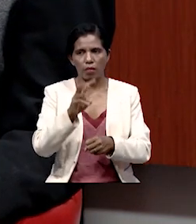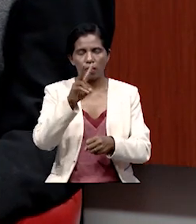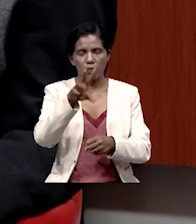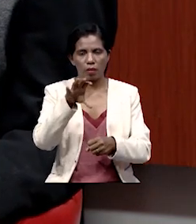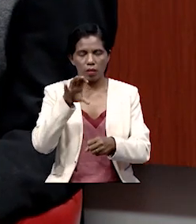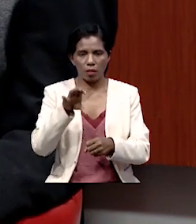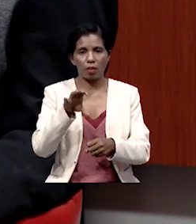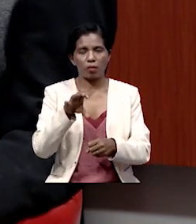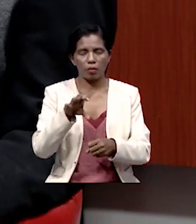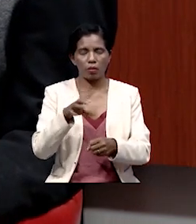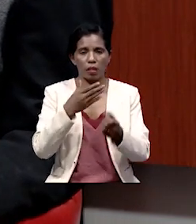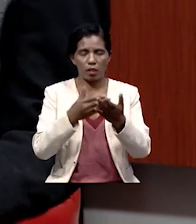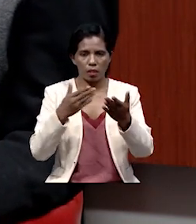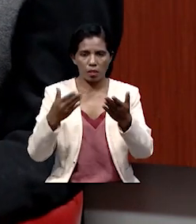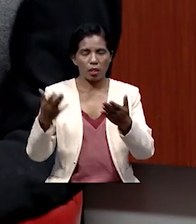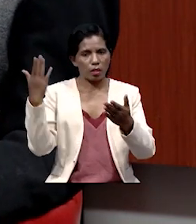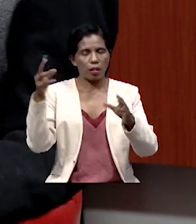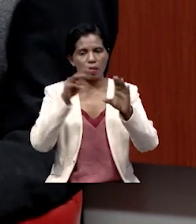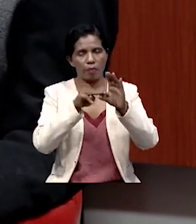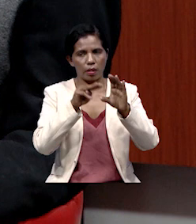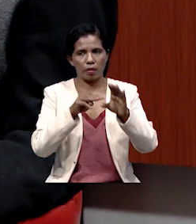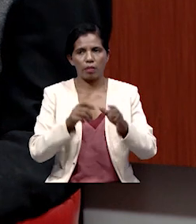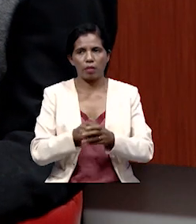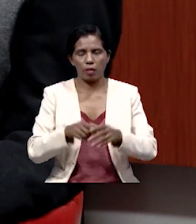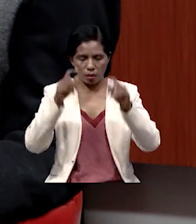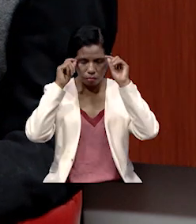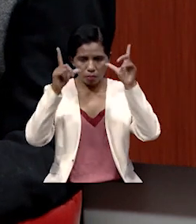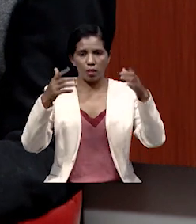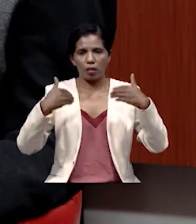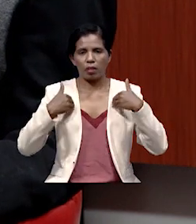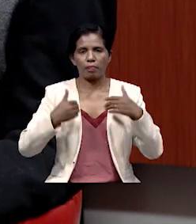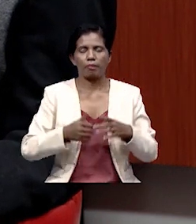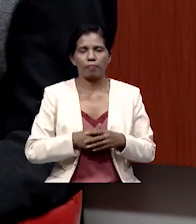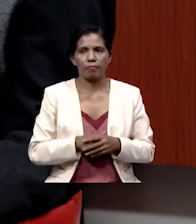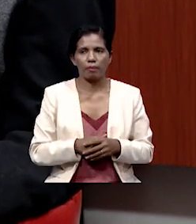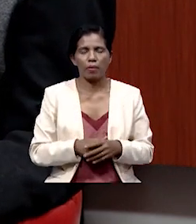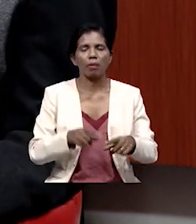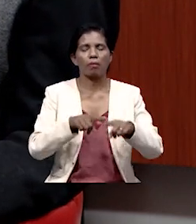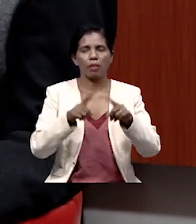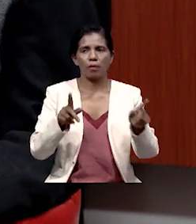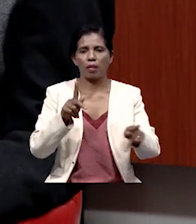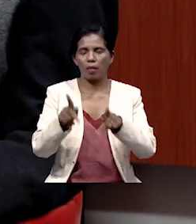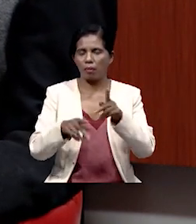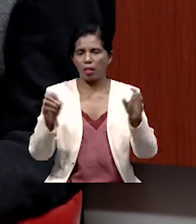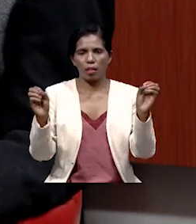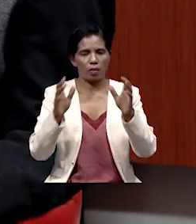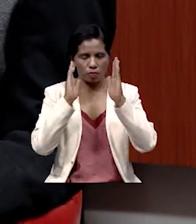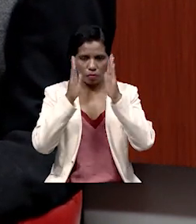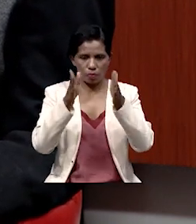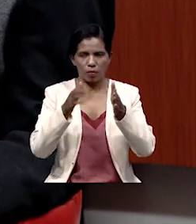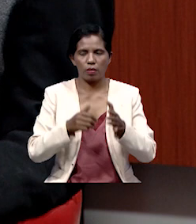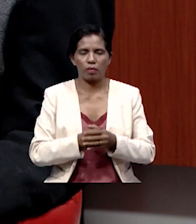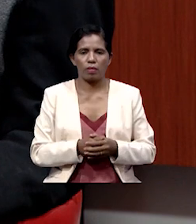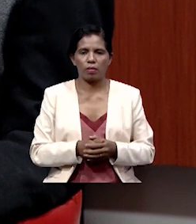tenebe ia demand mercado. Nebe Timor iya. Maibe emang lalu perhatikan.